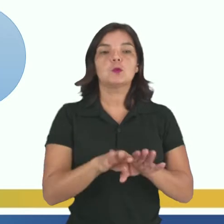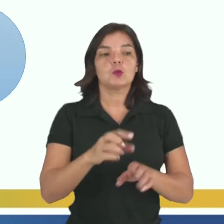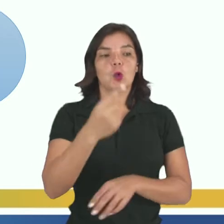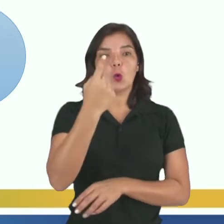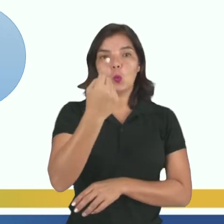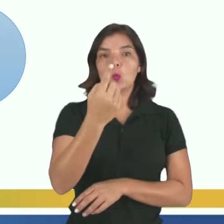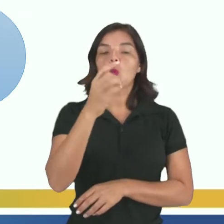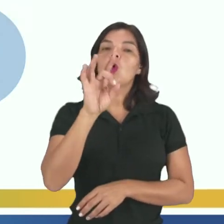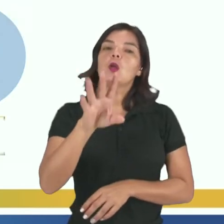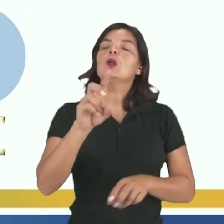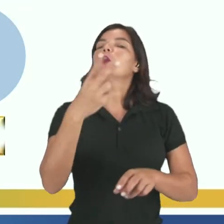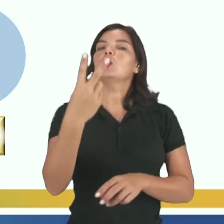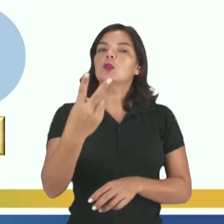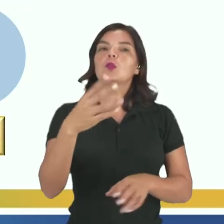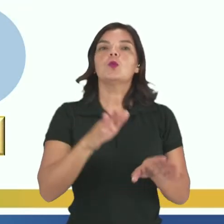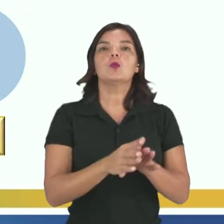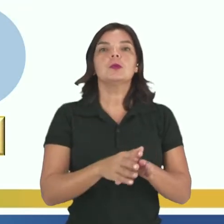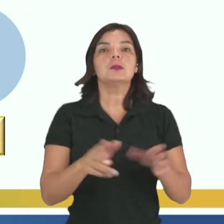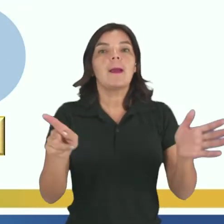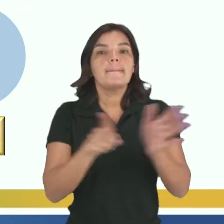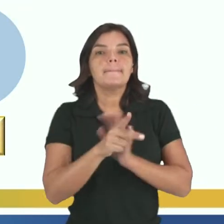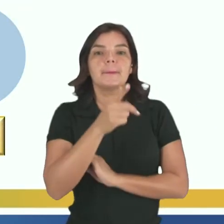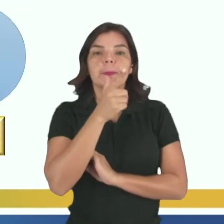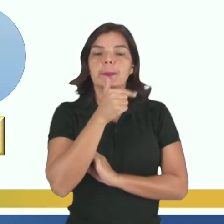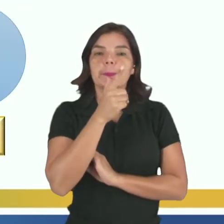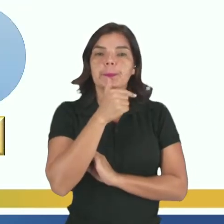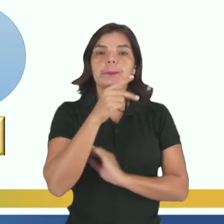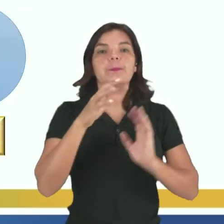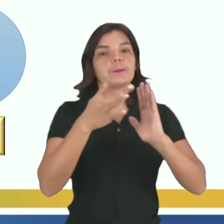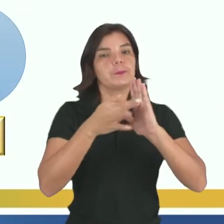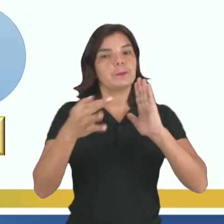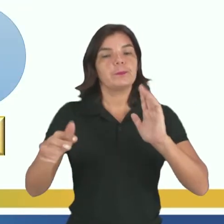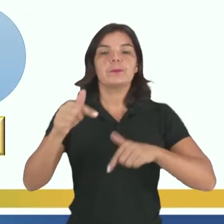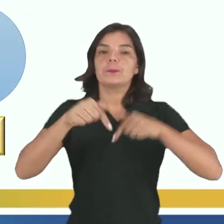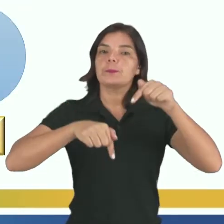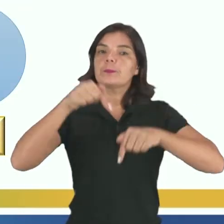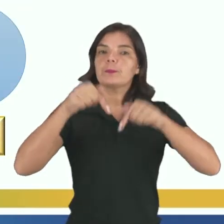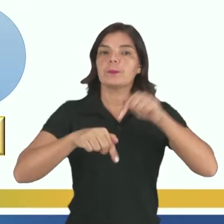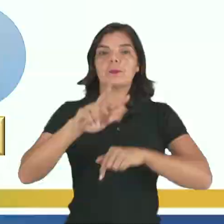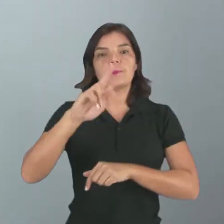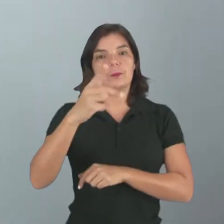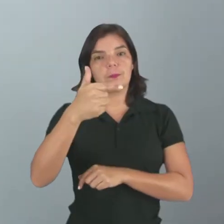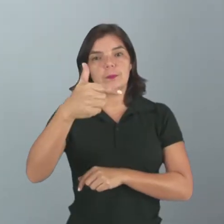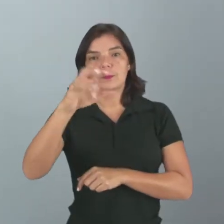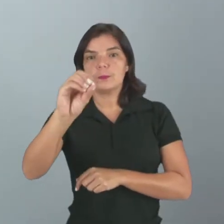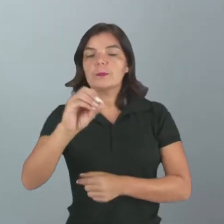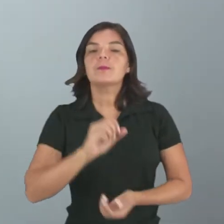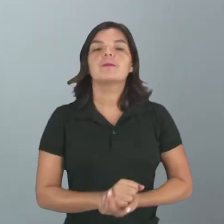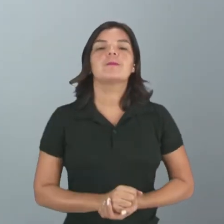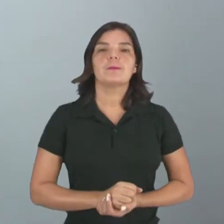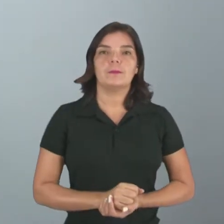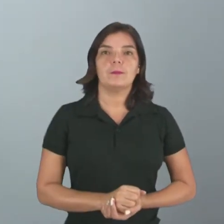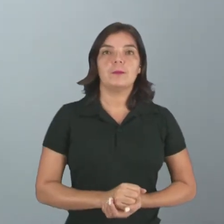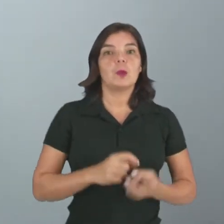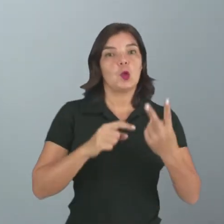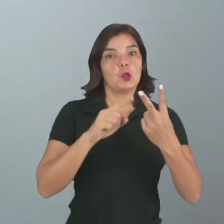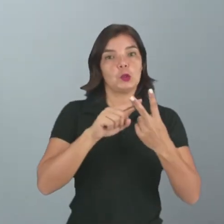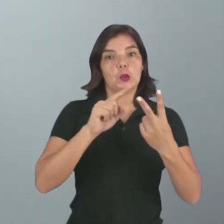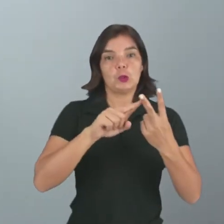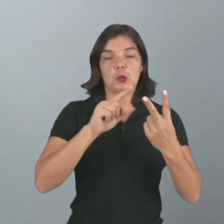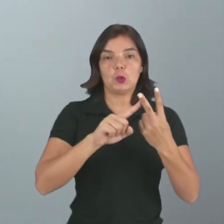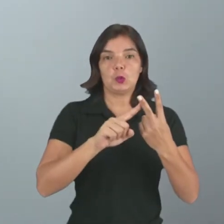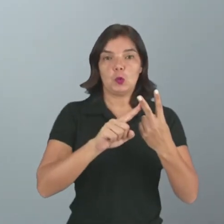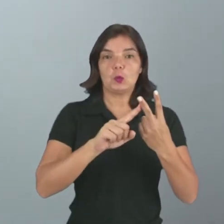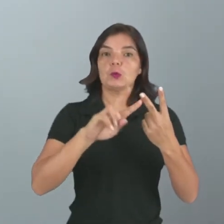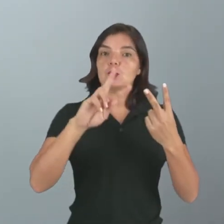2 oxigênios reunidos, e tem a própria água, que a fórmula química, como eu já falei, é H2O, 2 átomos de hidrogênio para